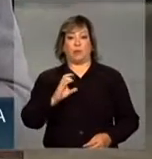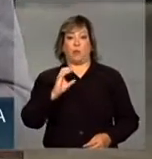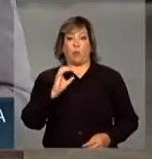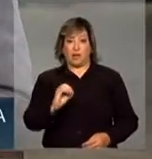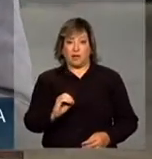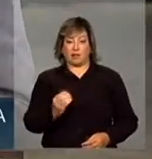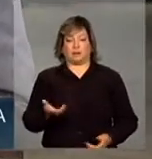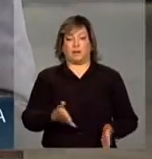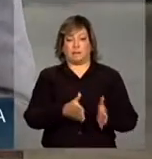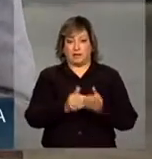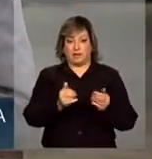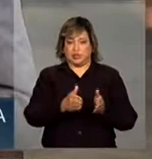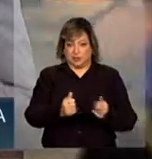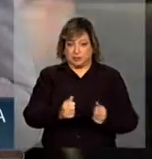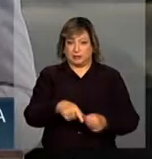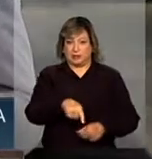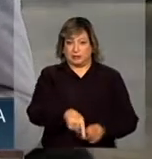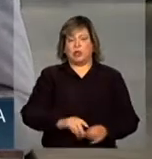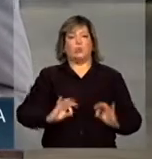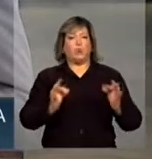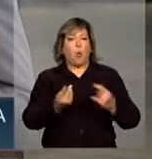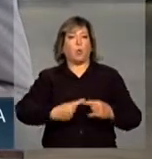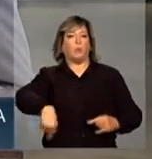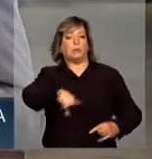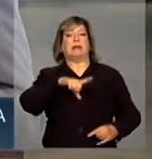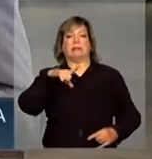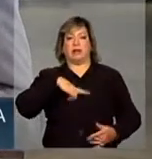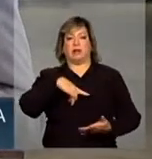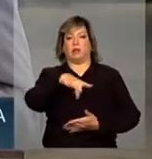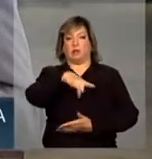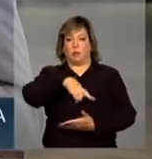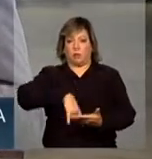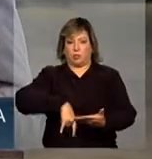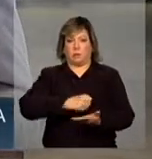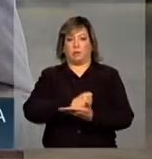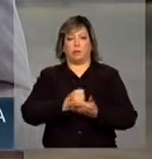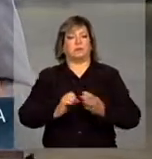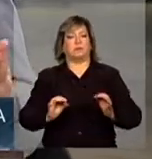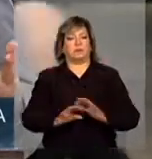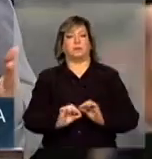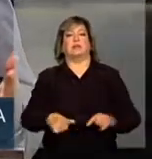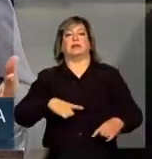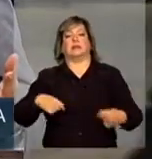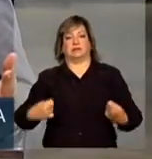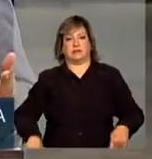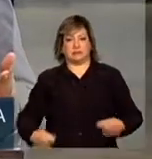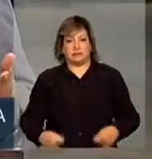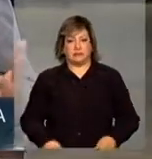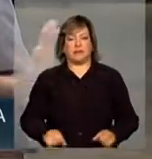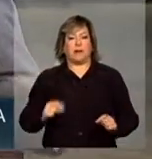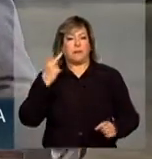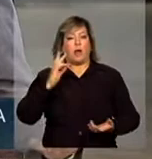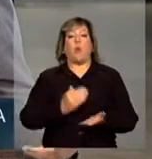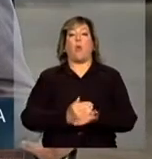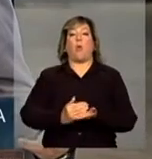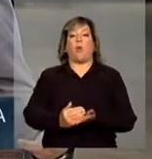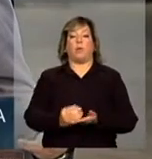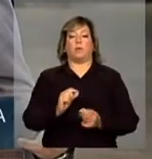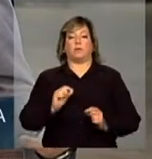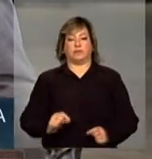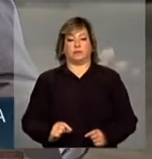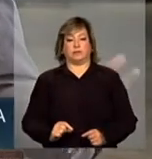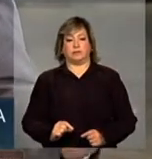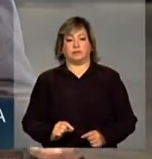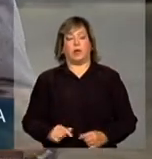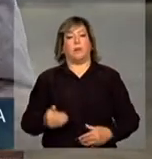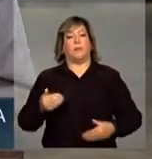Dessas 50 requisições, todos eles têm a documentação necessária para iniciarmos